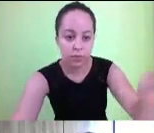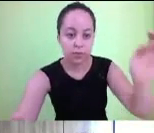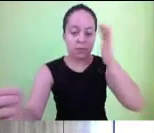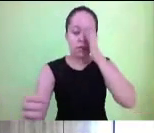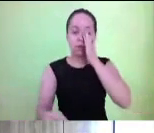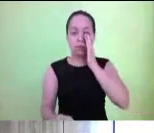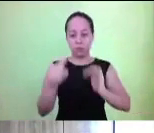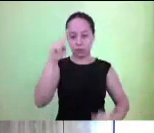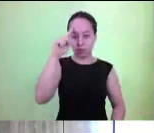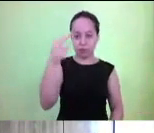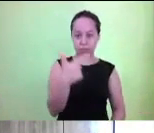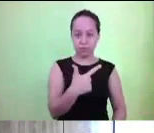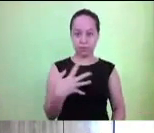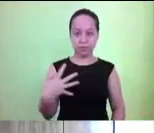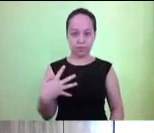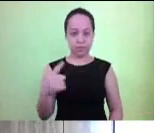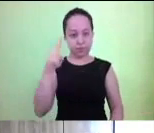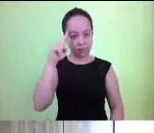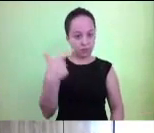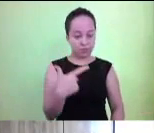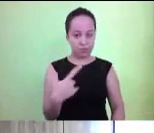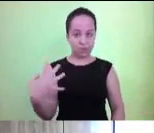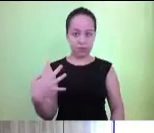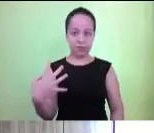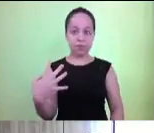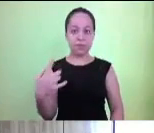24, né? Seu áudio está desligado.